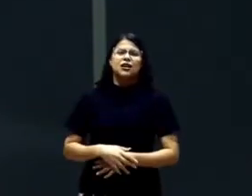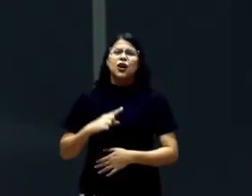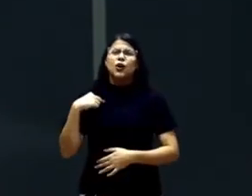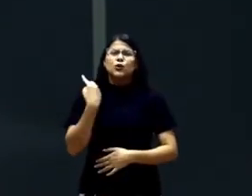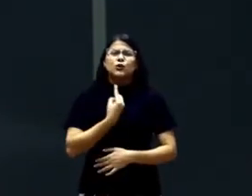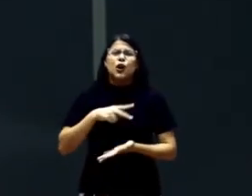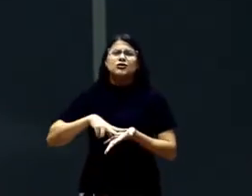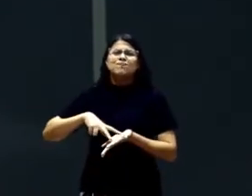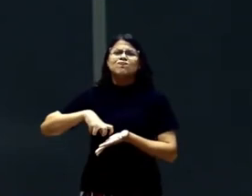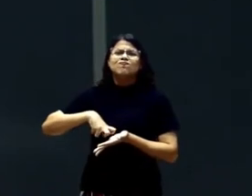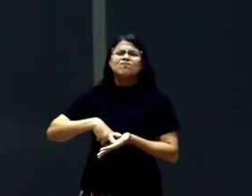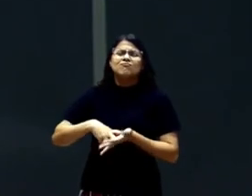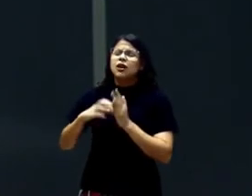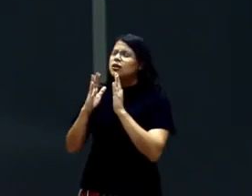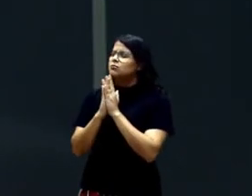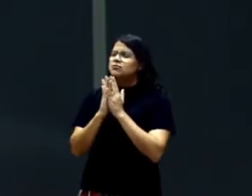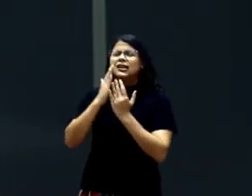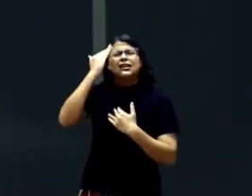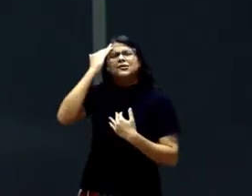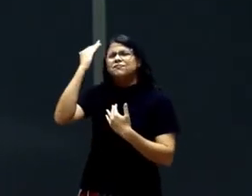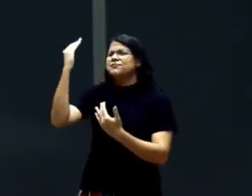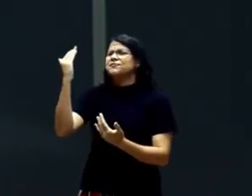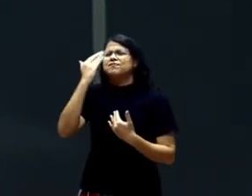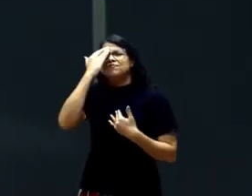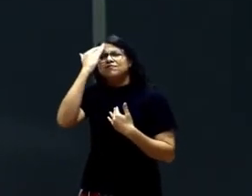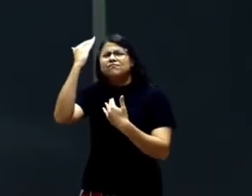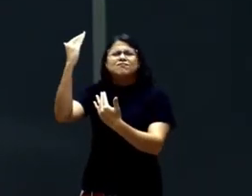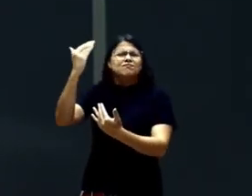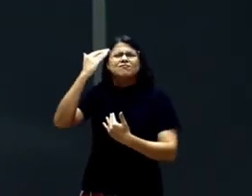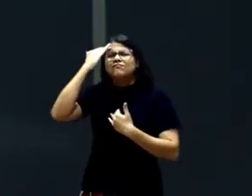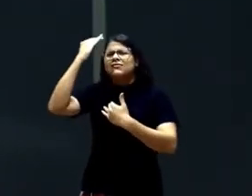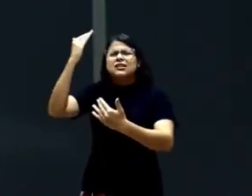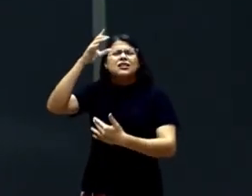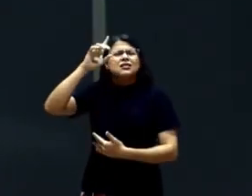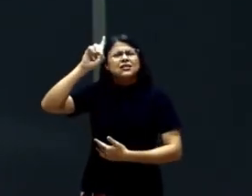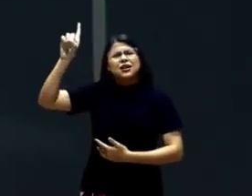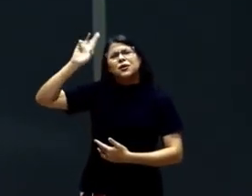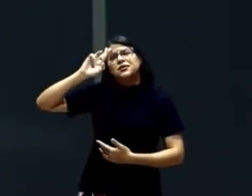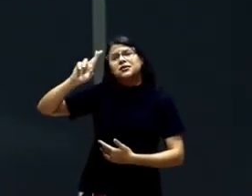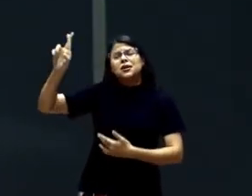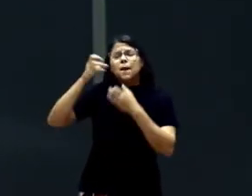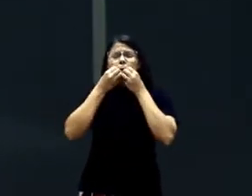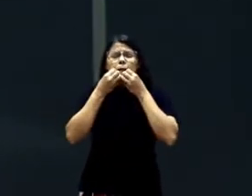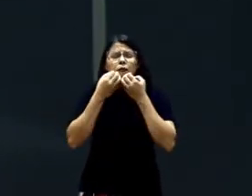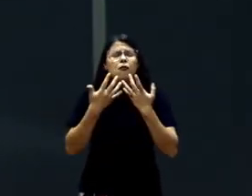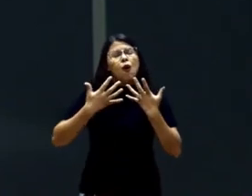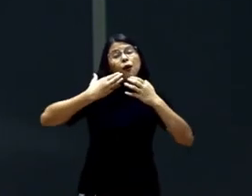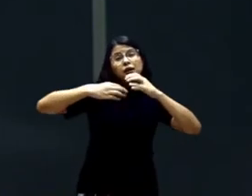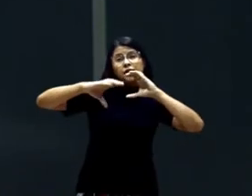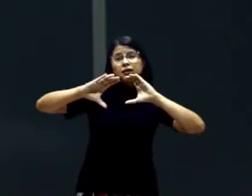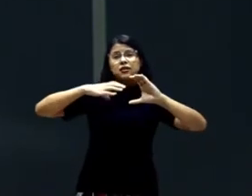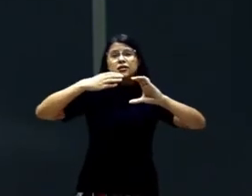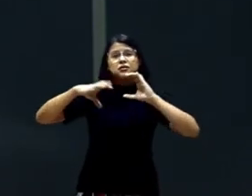de joelhos somente agradecendo a bondade do Senhor, cantando a bondade